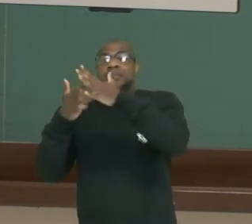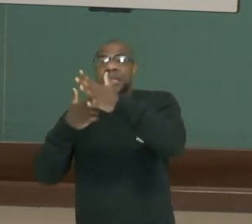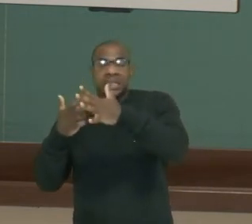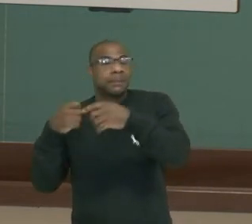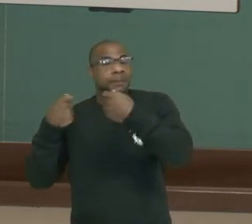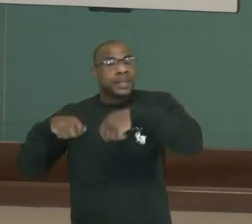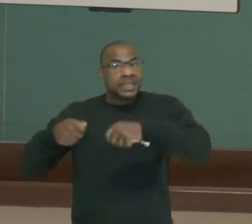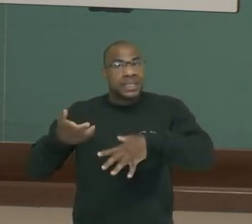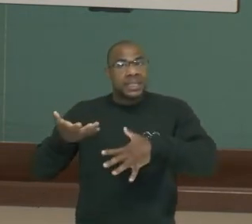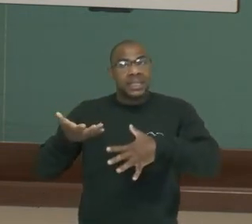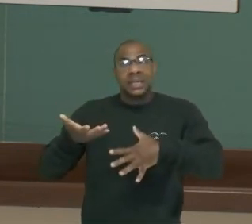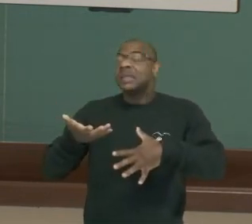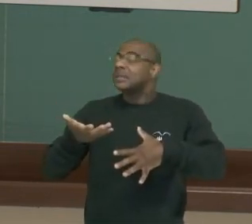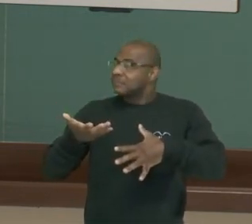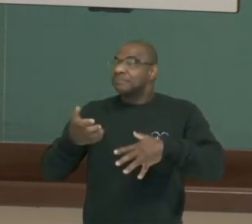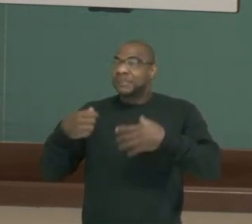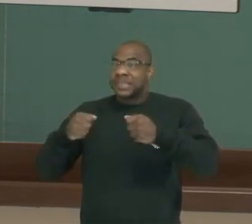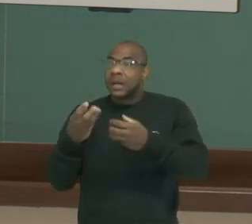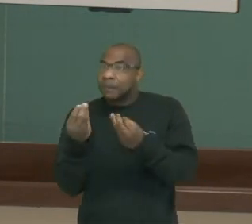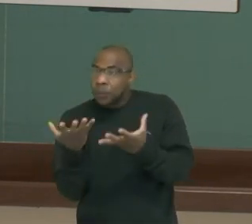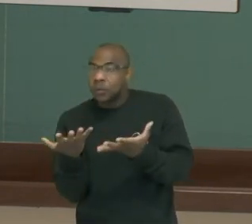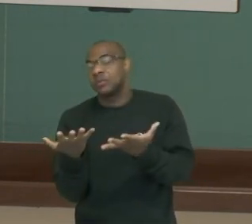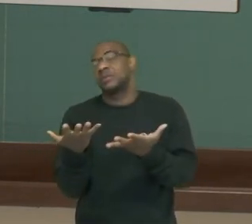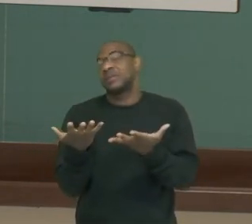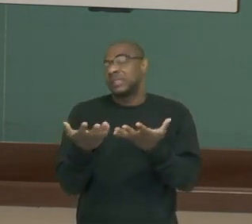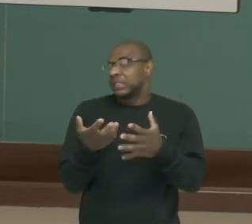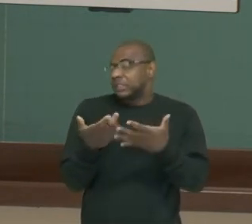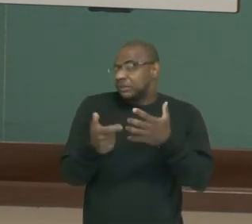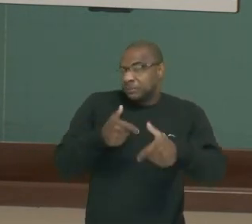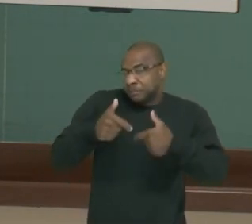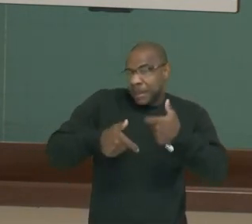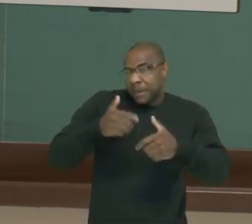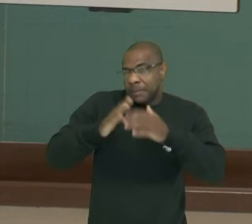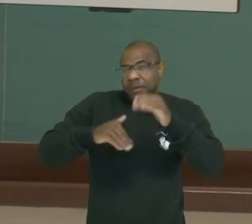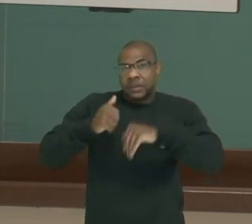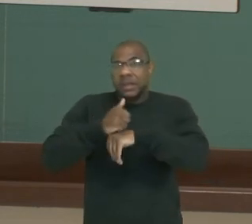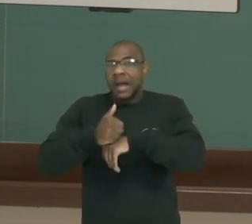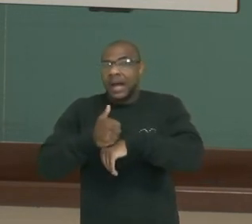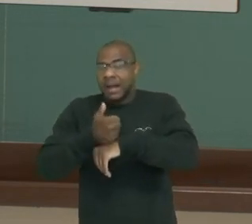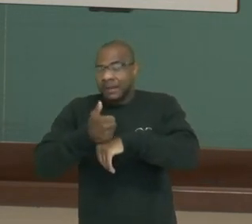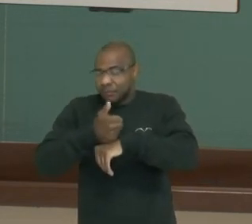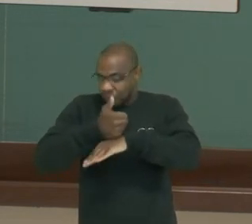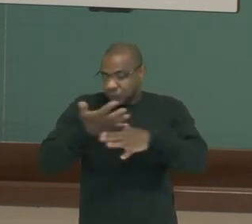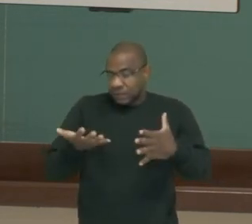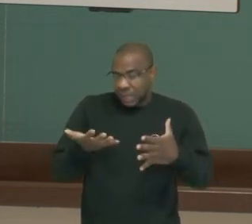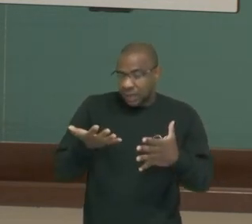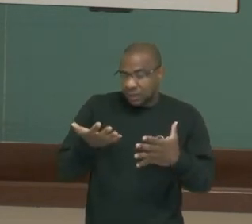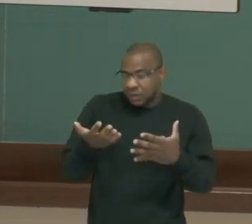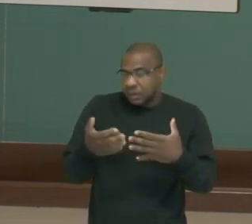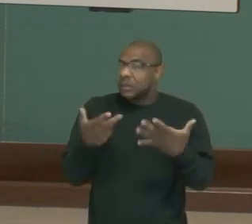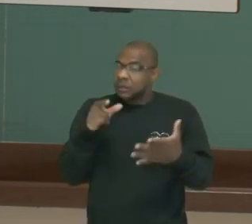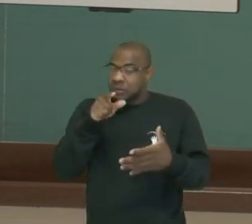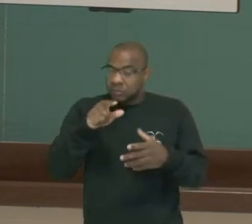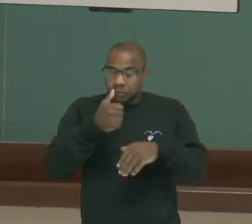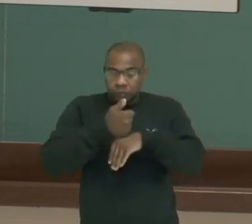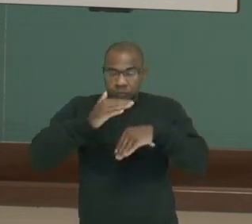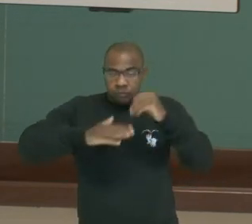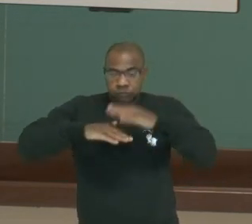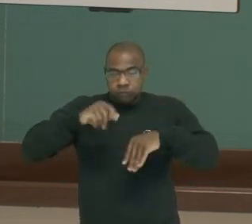né? Temos a primeira atividade. Releia o trecho e responda. Qual é a importância